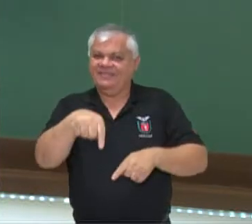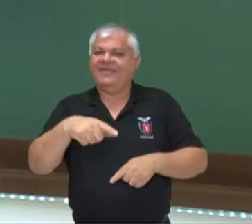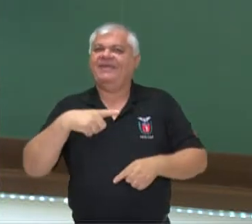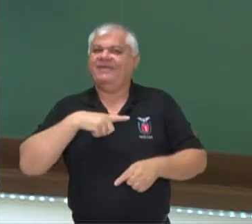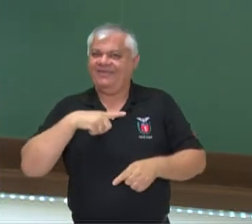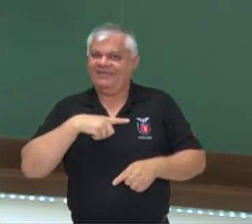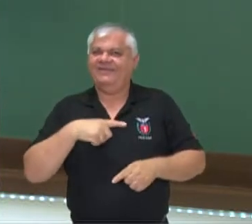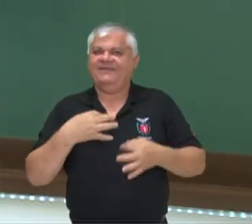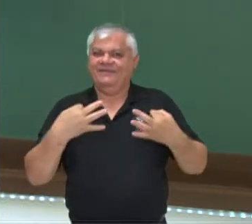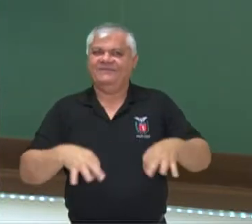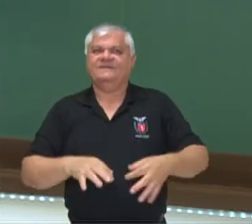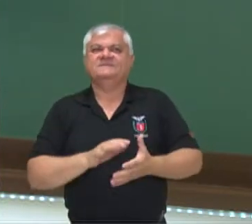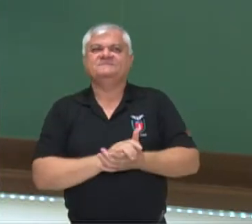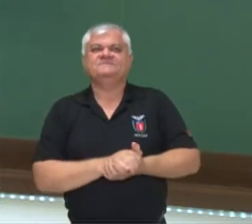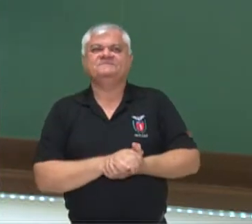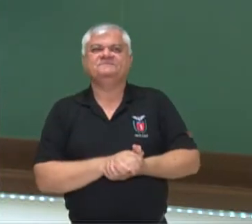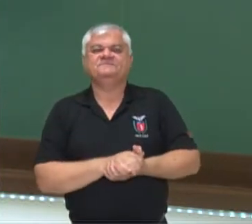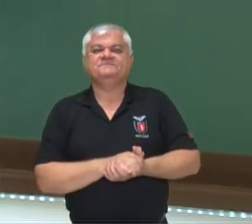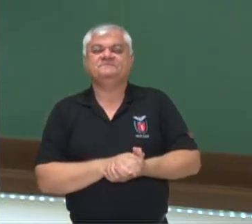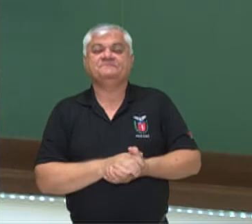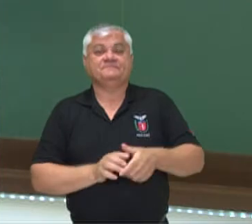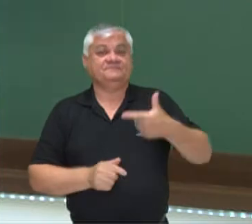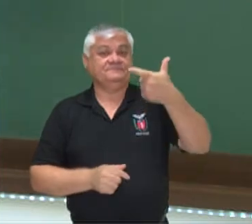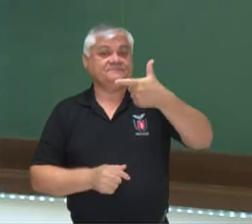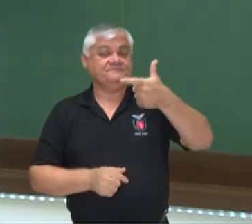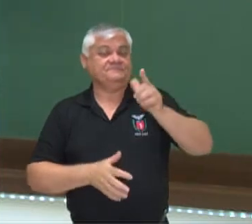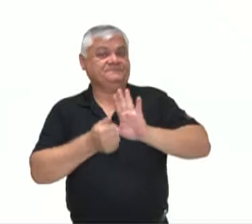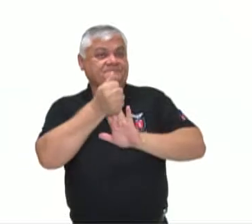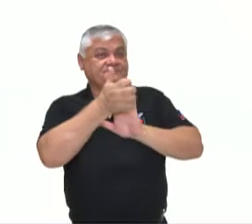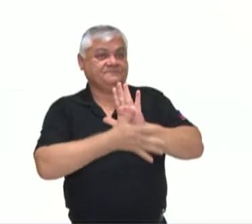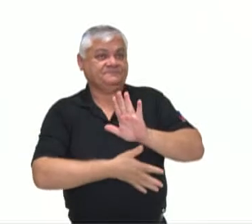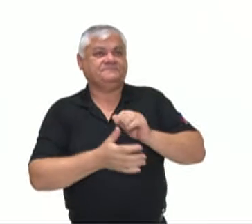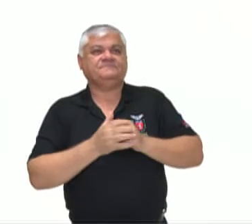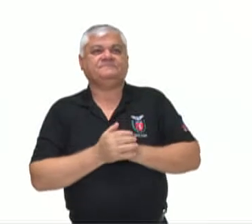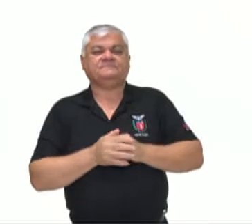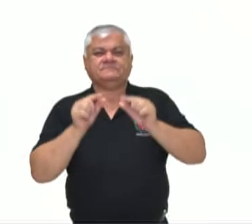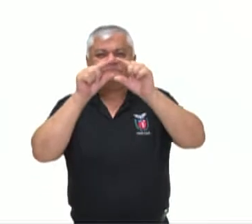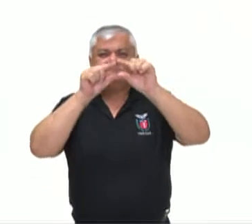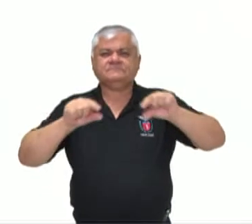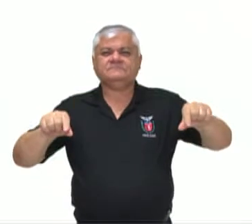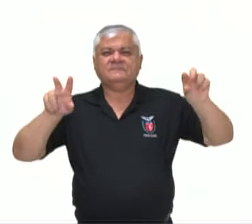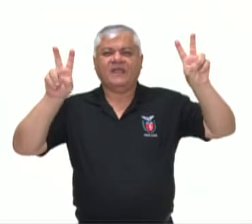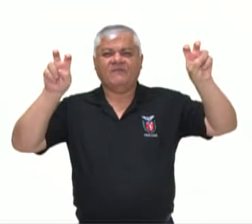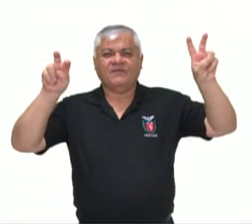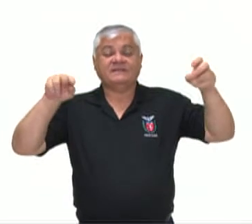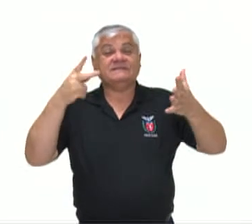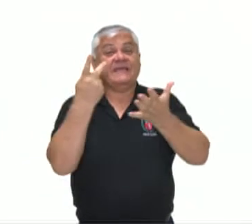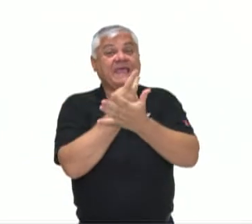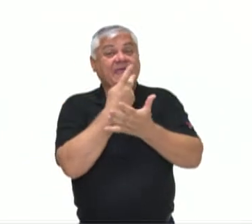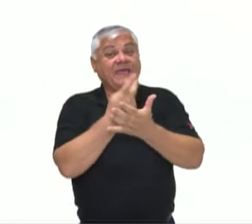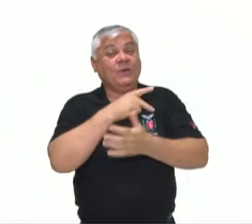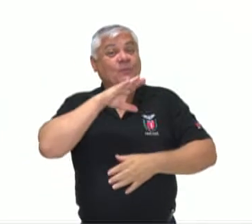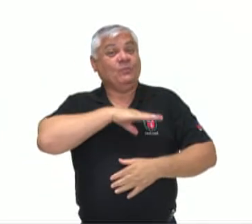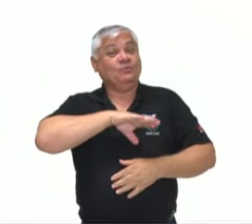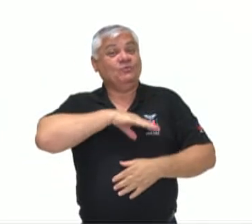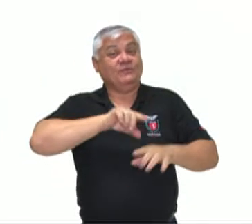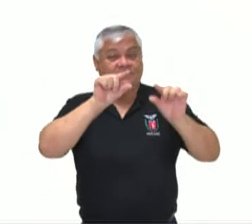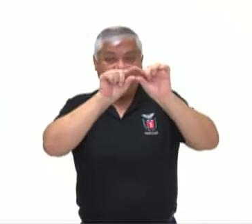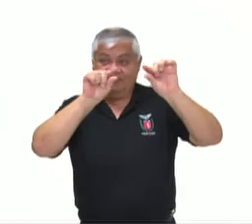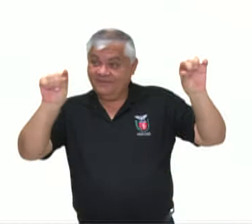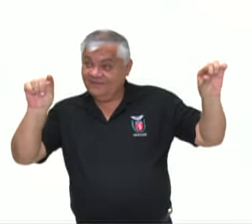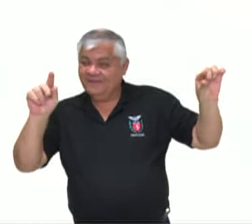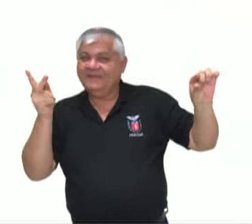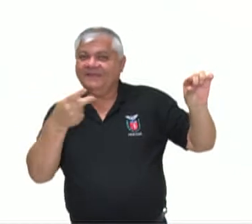essas atitudes éticas. Olha aqui a nossa atividade, né? A frase a seguir contém erros, né? Identifique-os